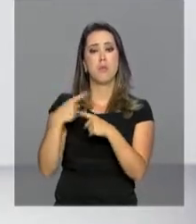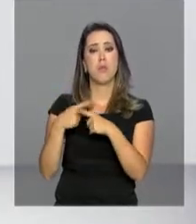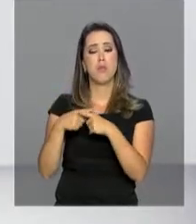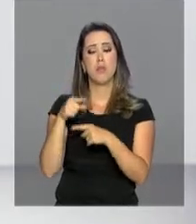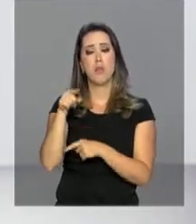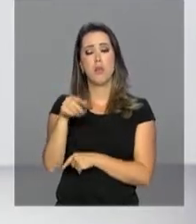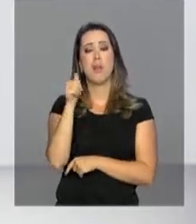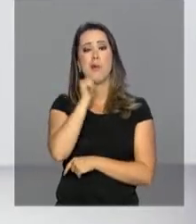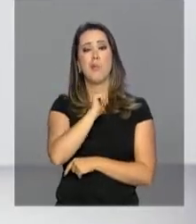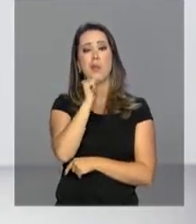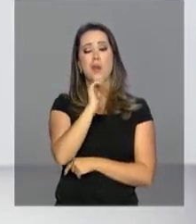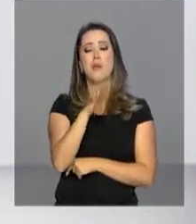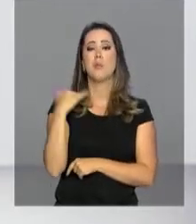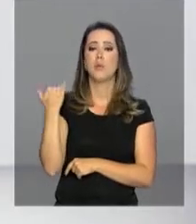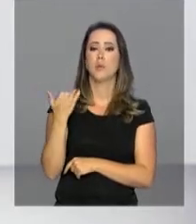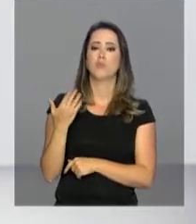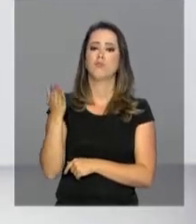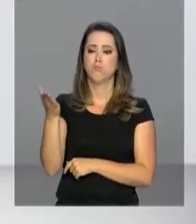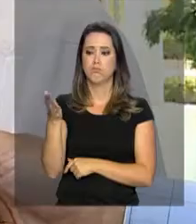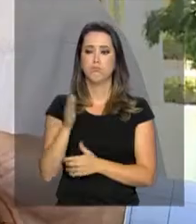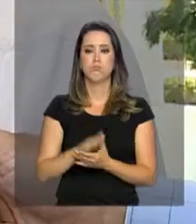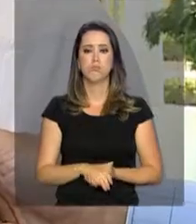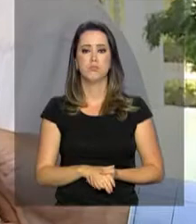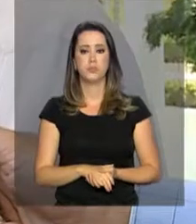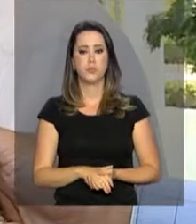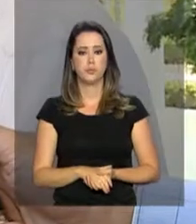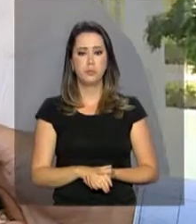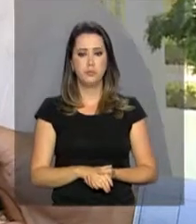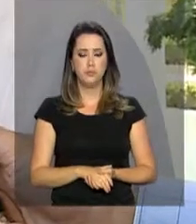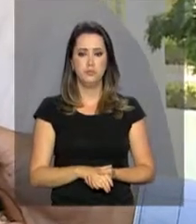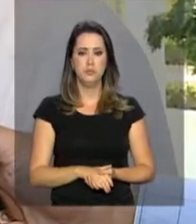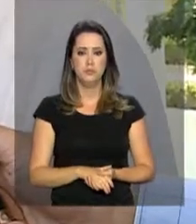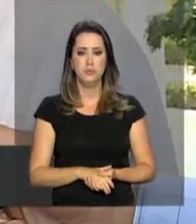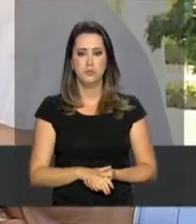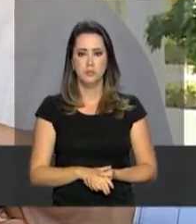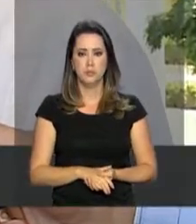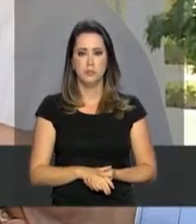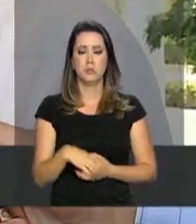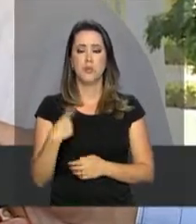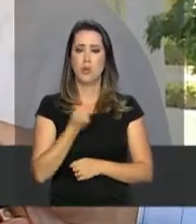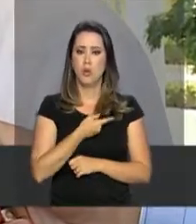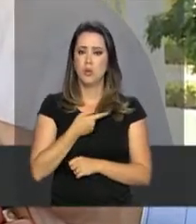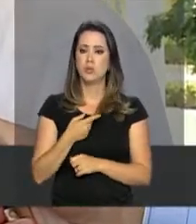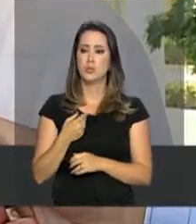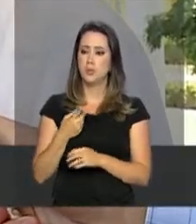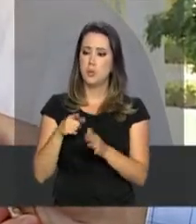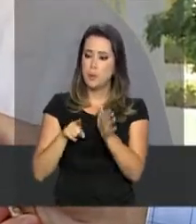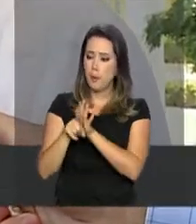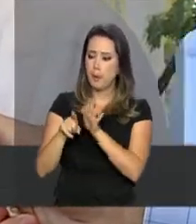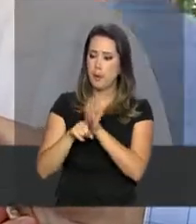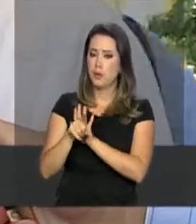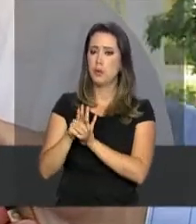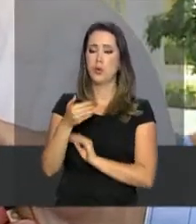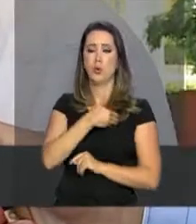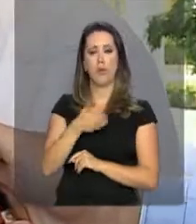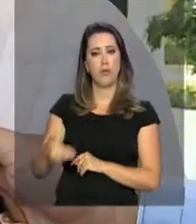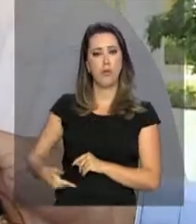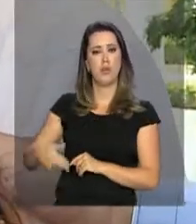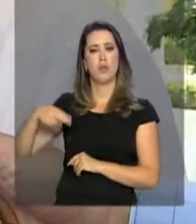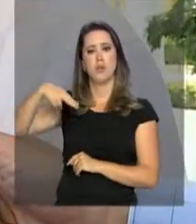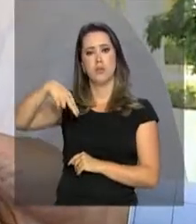as circunstâncias da morte da brasileira nós estamos cobrando do governo nicaragüense apuração das responsabilidades